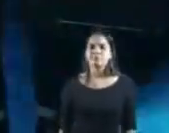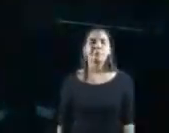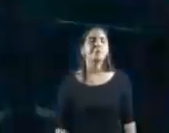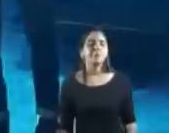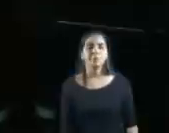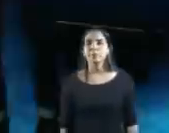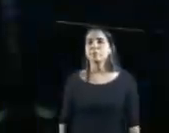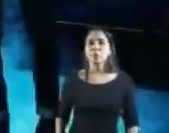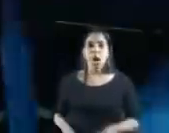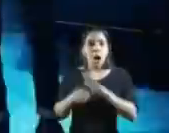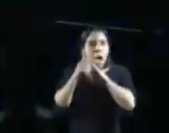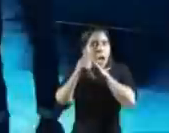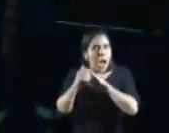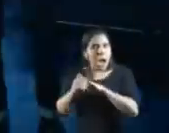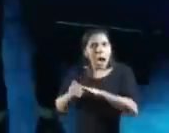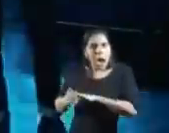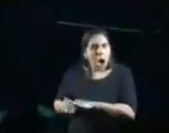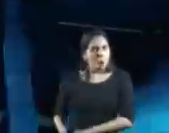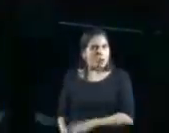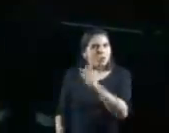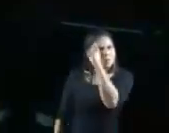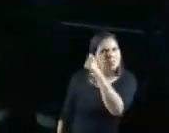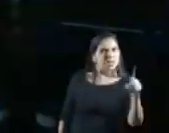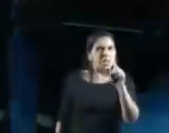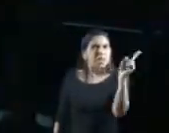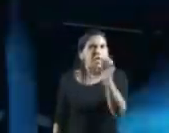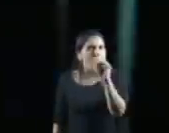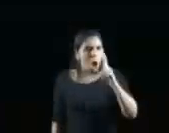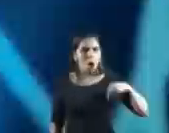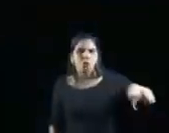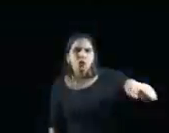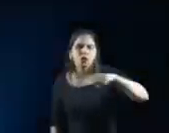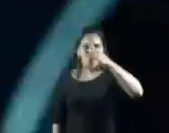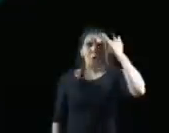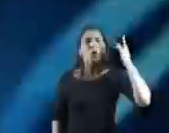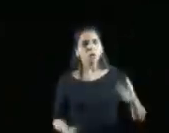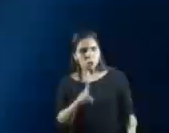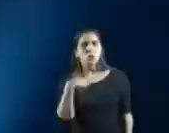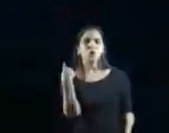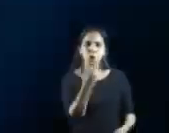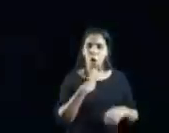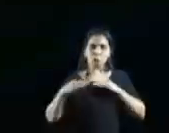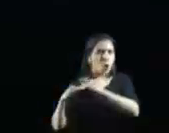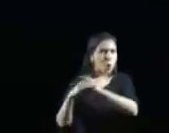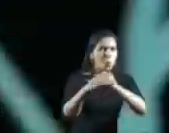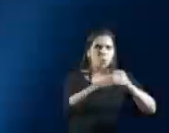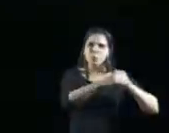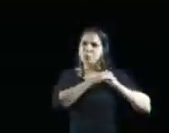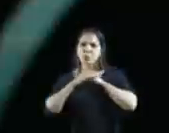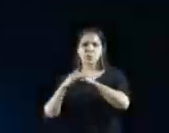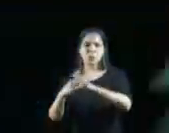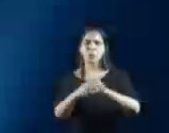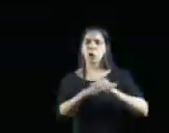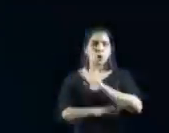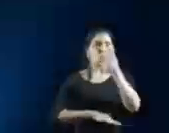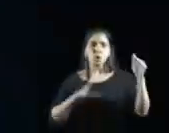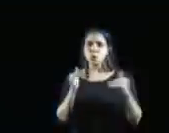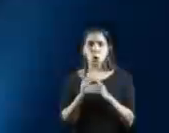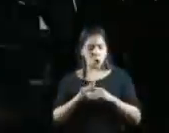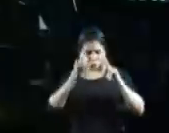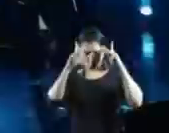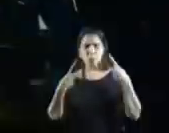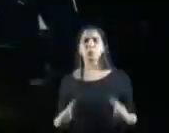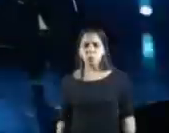A opressão não mais sujeitos. Somos iguais todos os